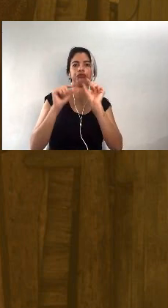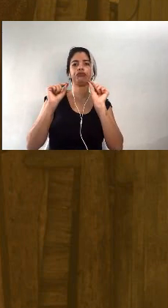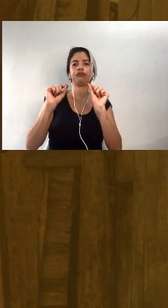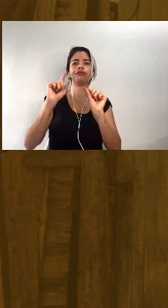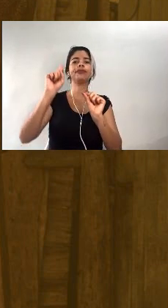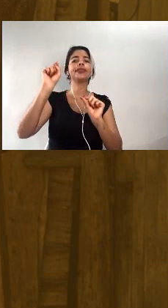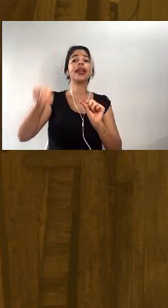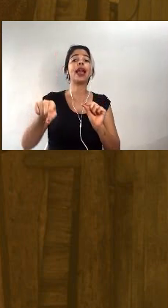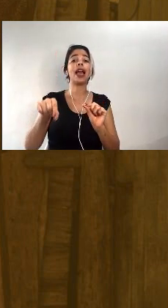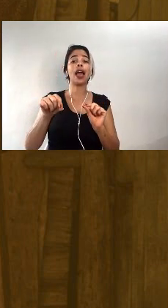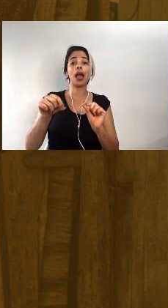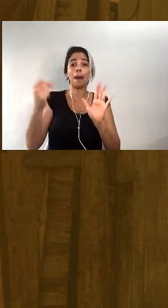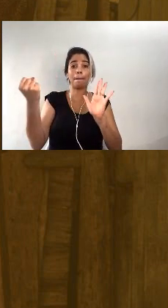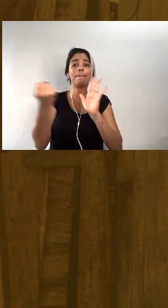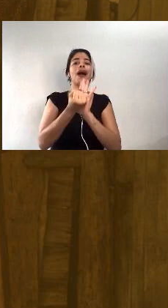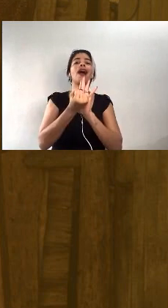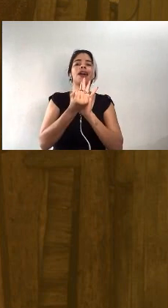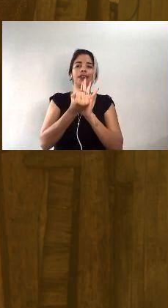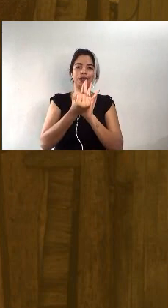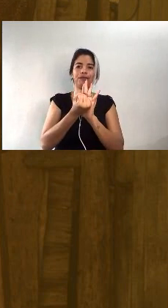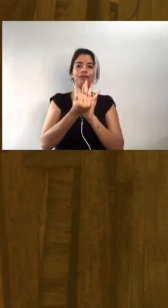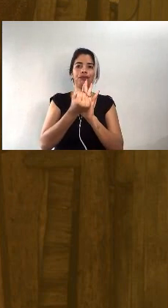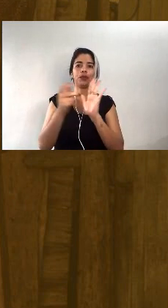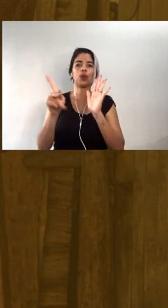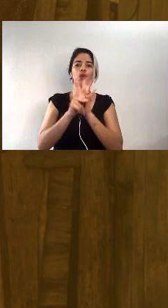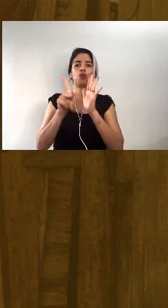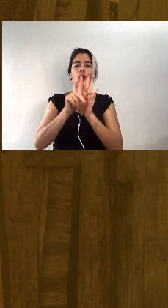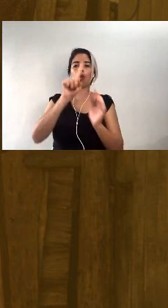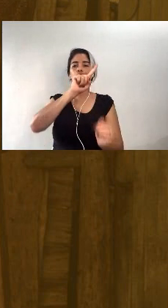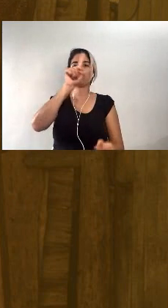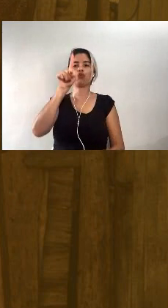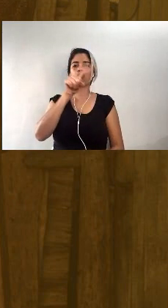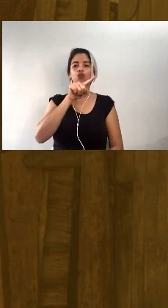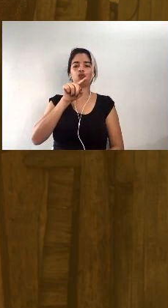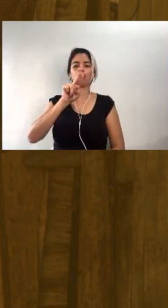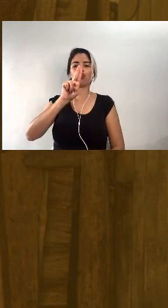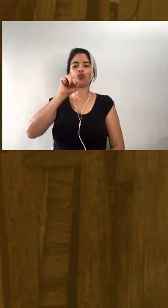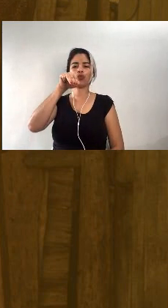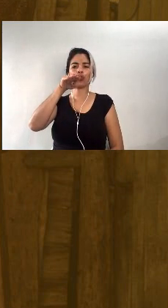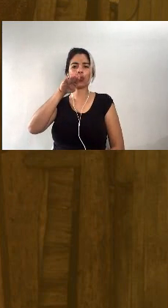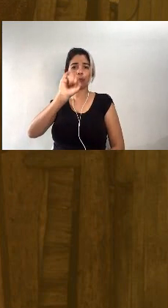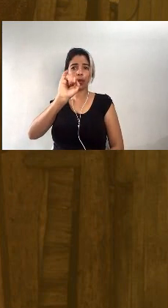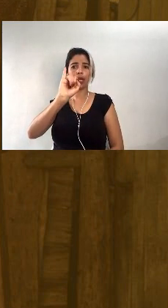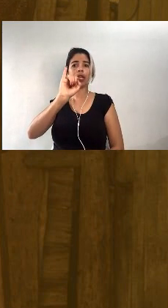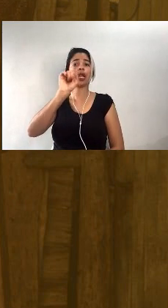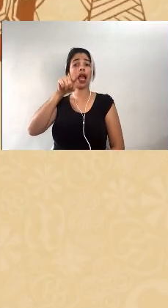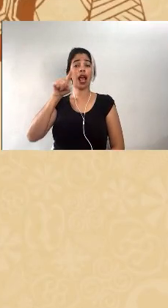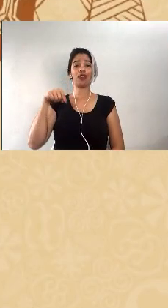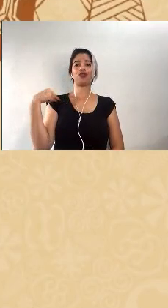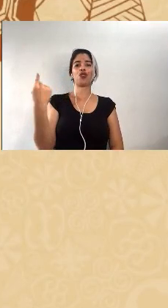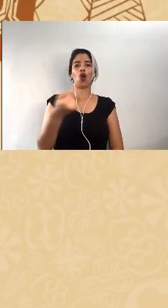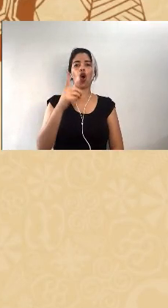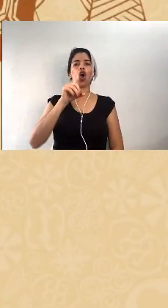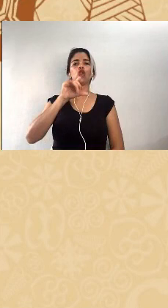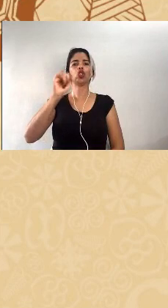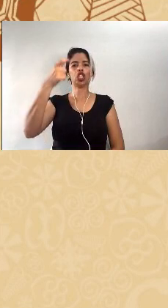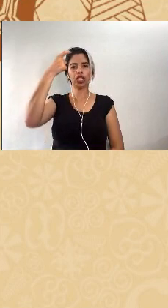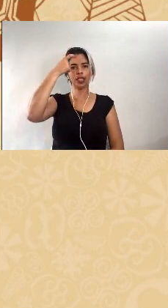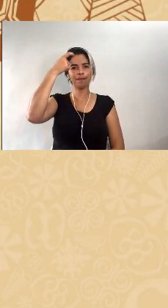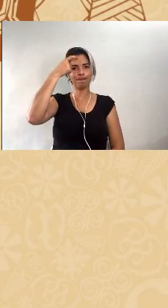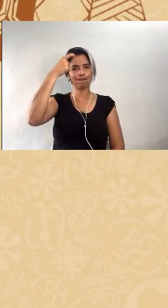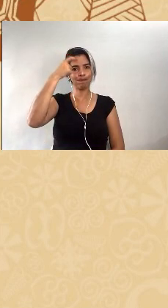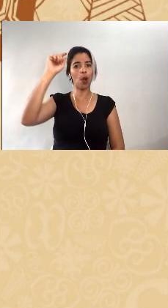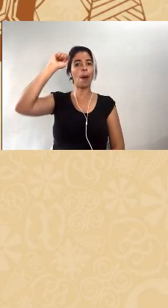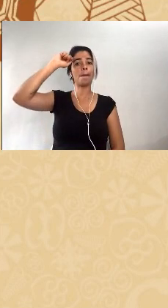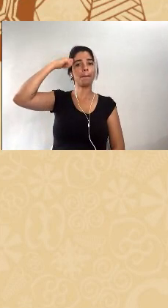também marca, né, essa ideia, zumbis somos nós, né, a consciência, o dia da consciência negra, esse ato coletivo,